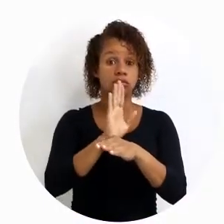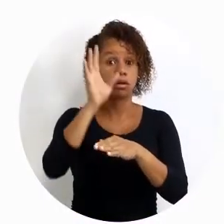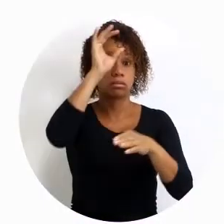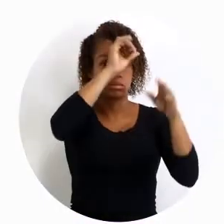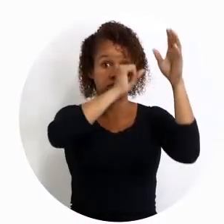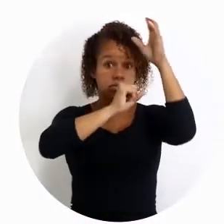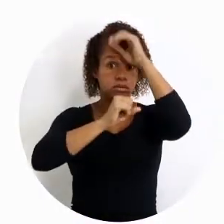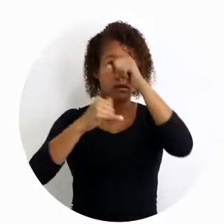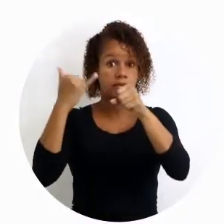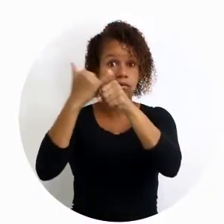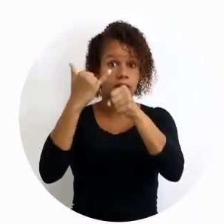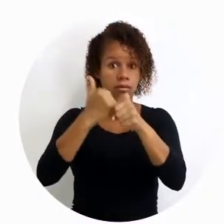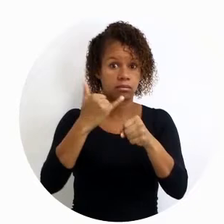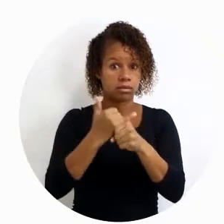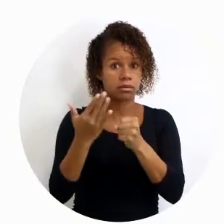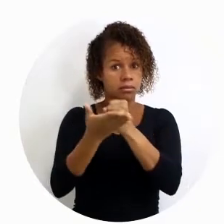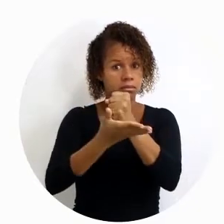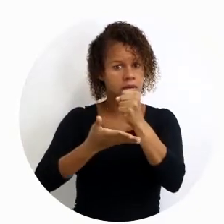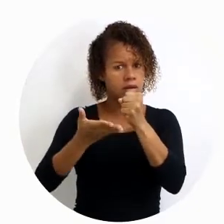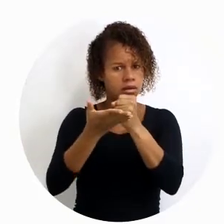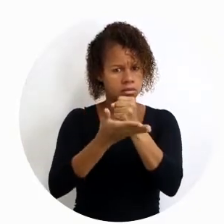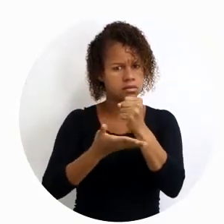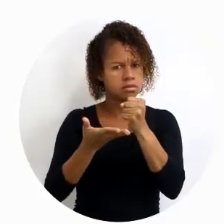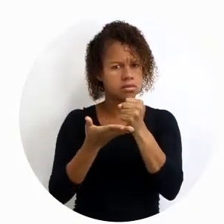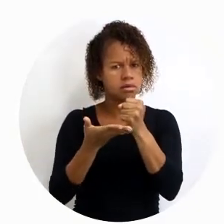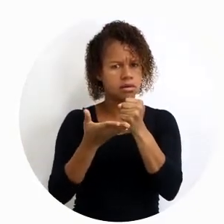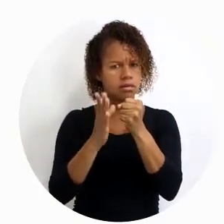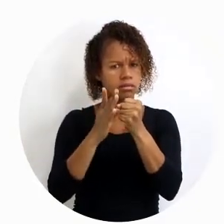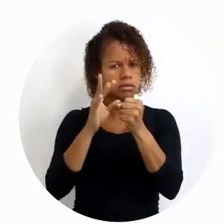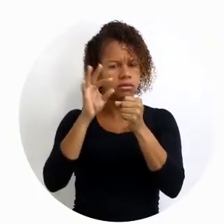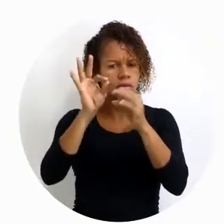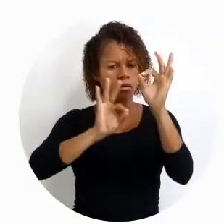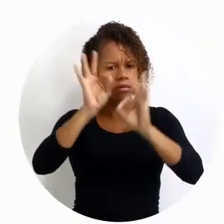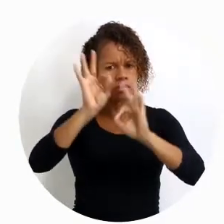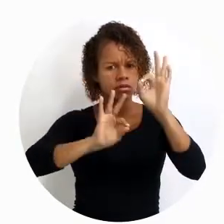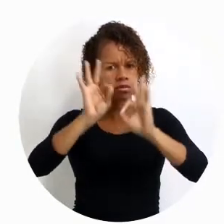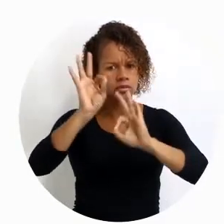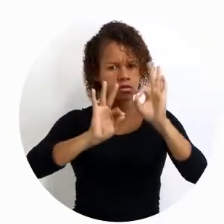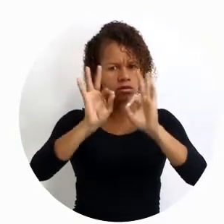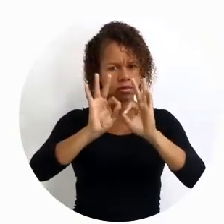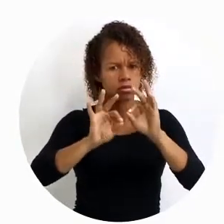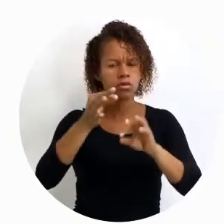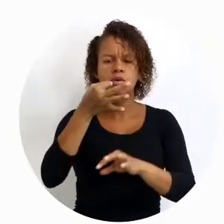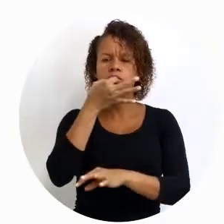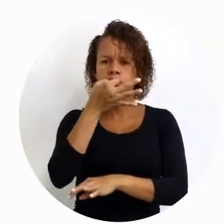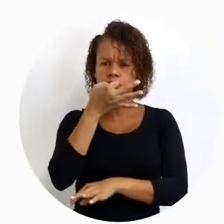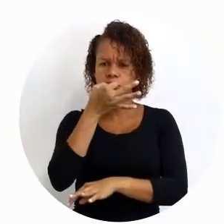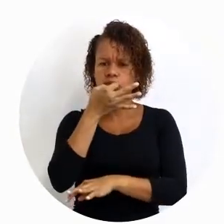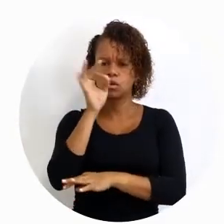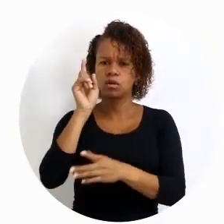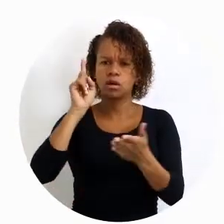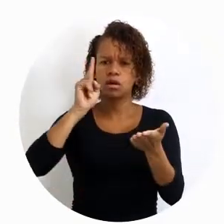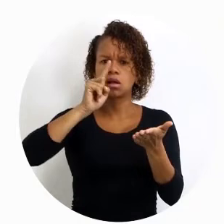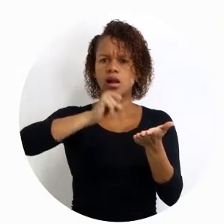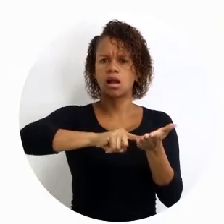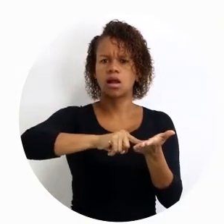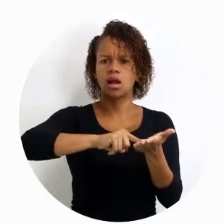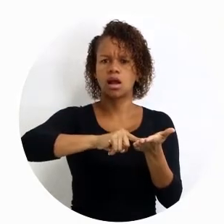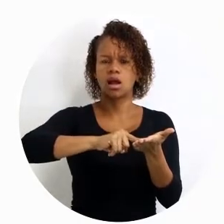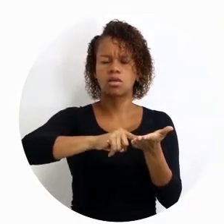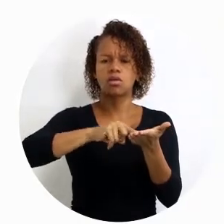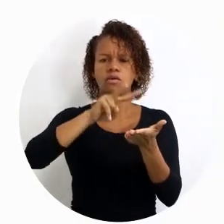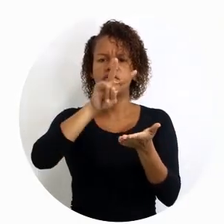vídeo, você aprenderá ferramentas básicas de edição. A primeira sugestão é